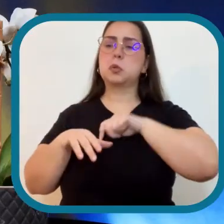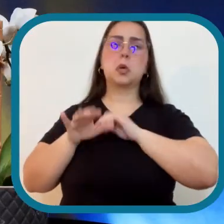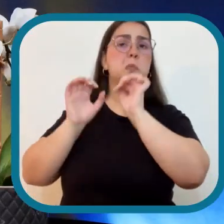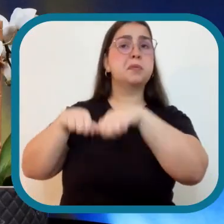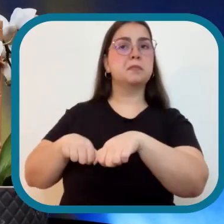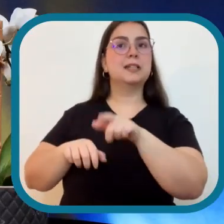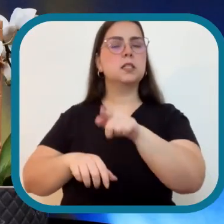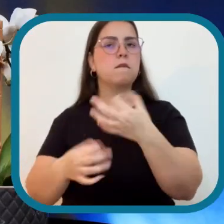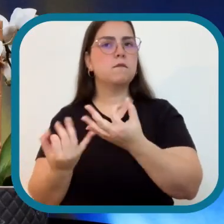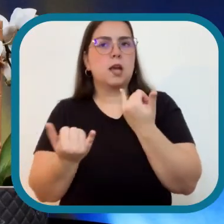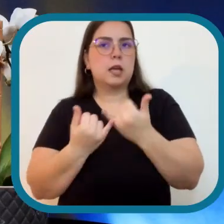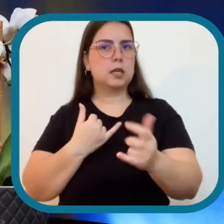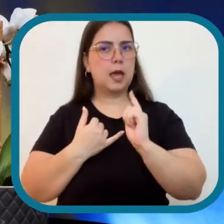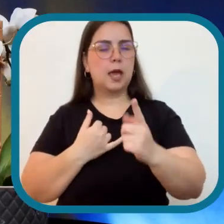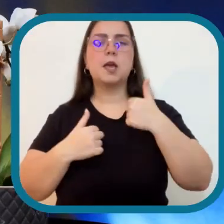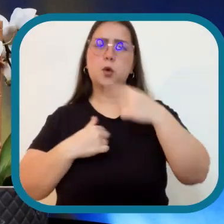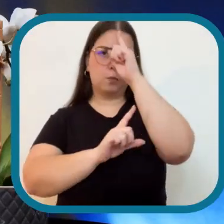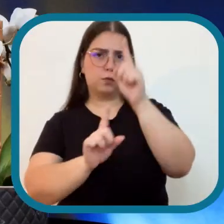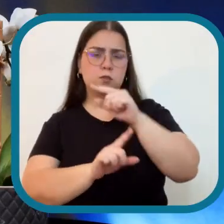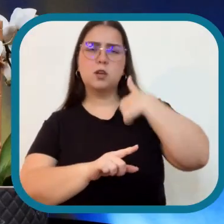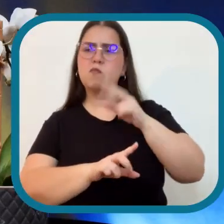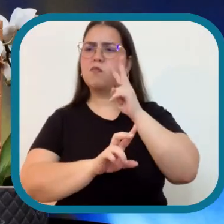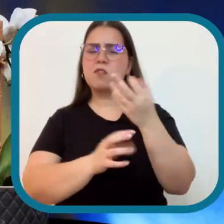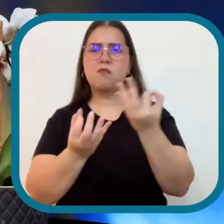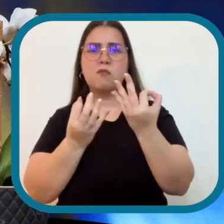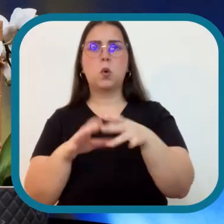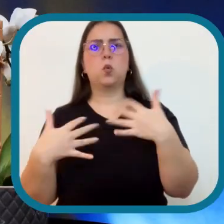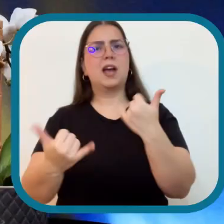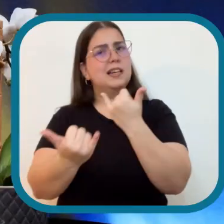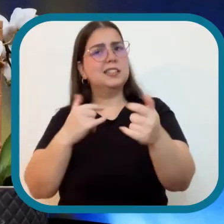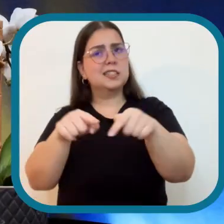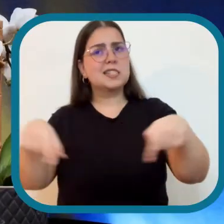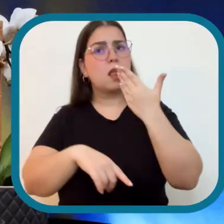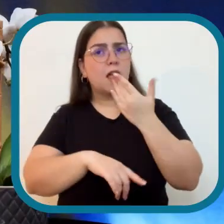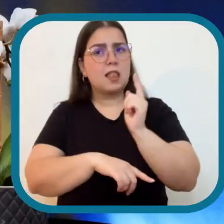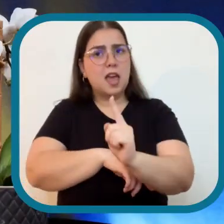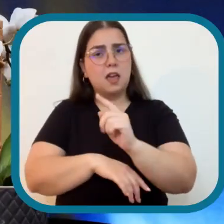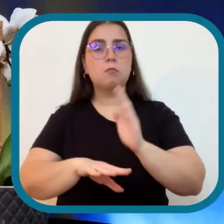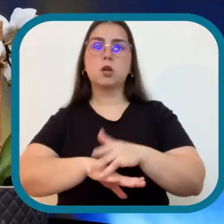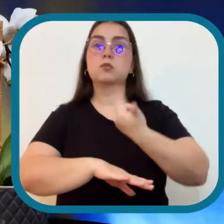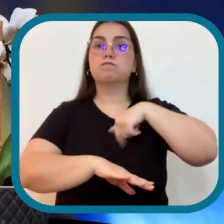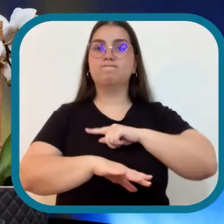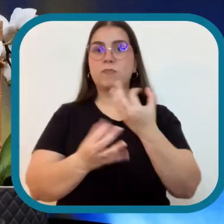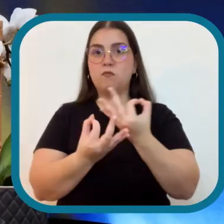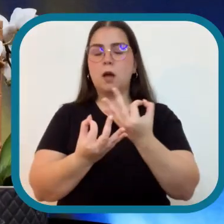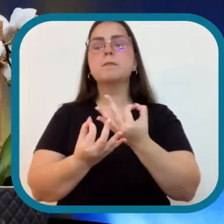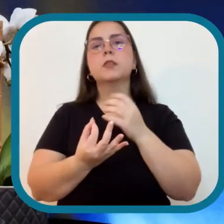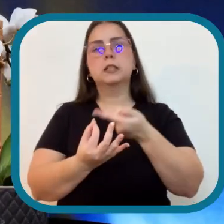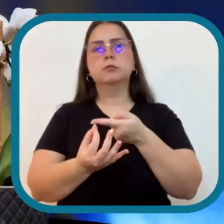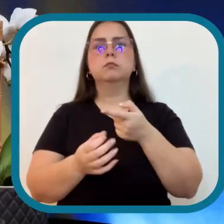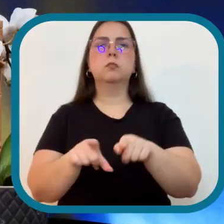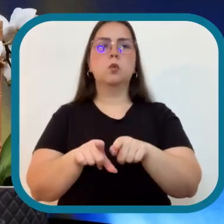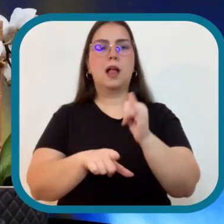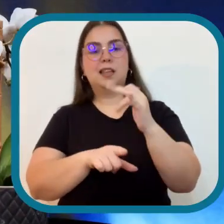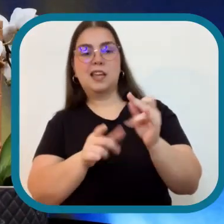um risco, e é um risco claríssimo, e eu, enquanto professor, também vejo isso enquanto um risco na sala de aula. Porque, como a inteligência